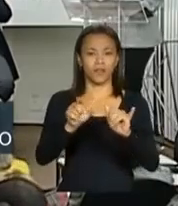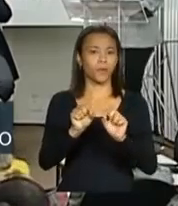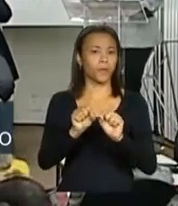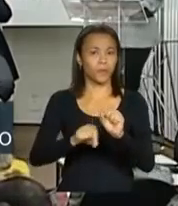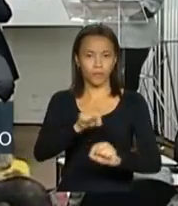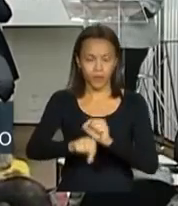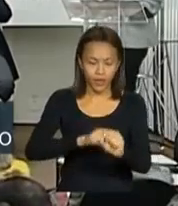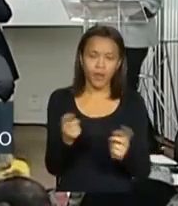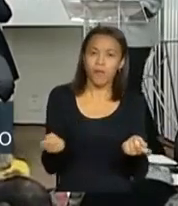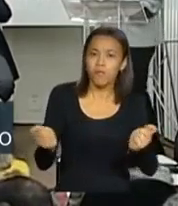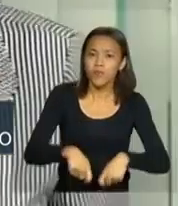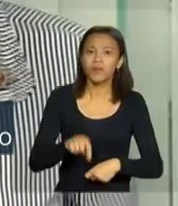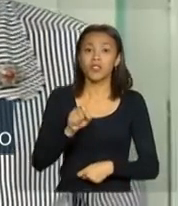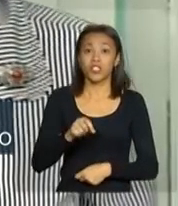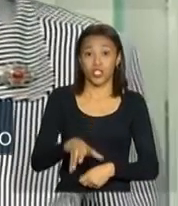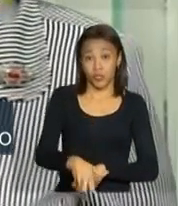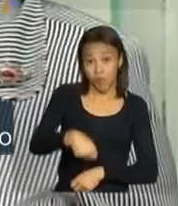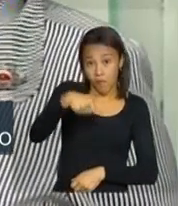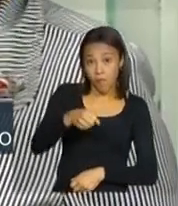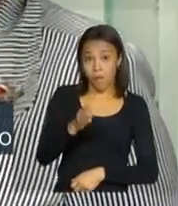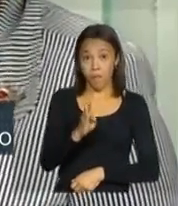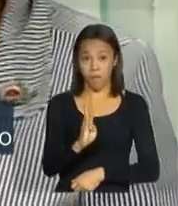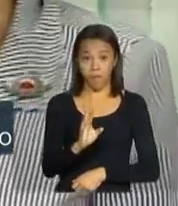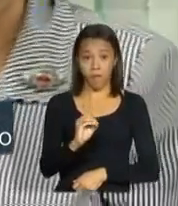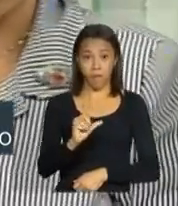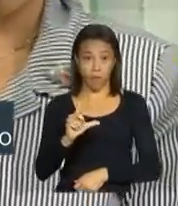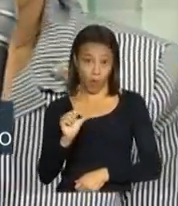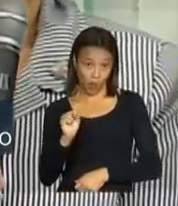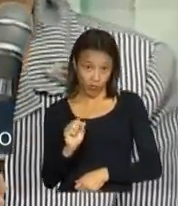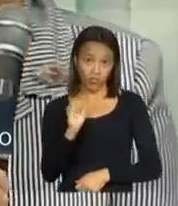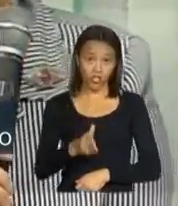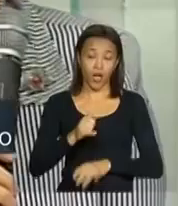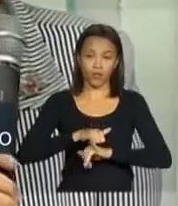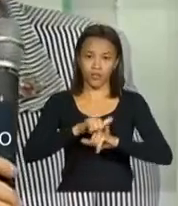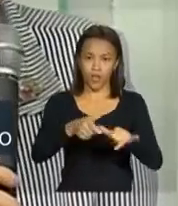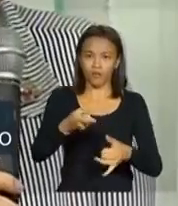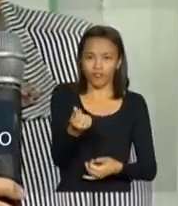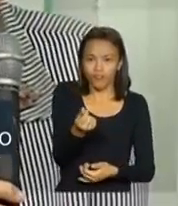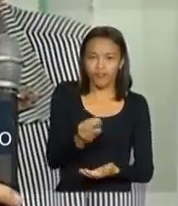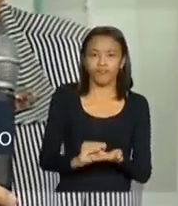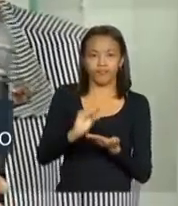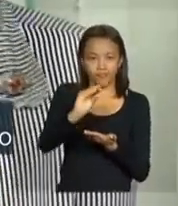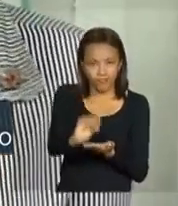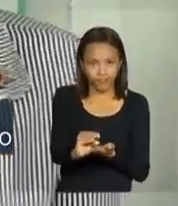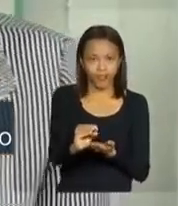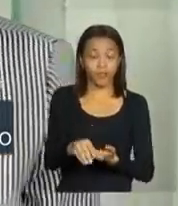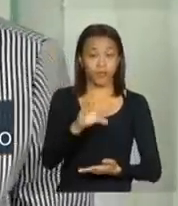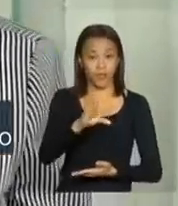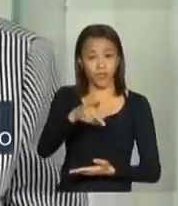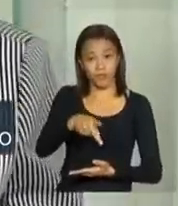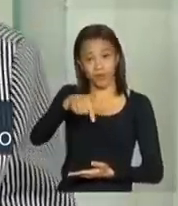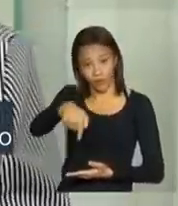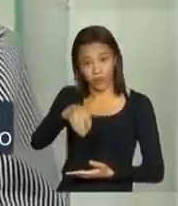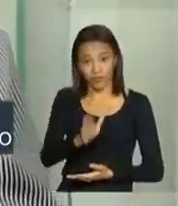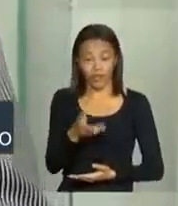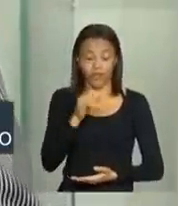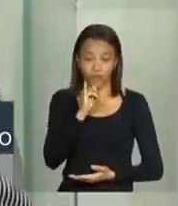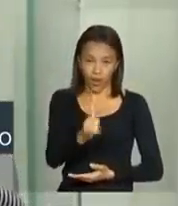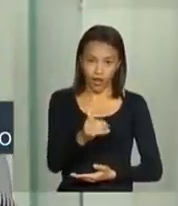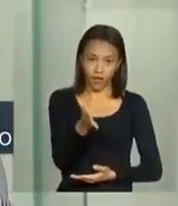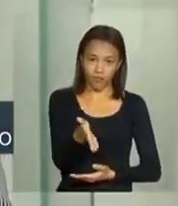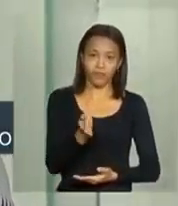a possibilidade de bolsas que já foi anunciada pelo nosso presidente do CNPq, o Glaucio Oliva,